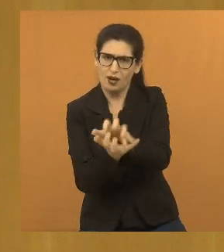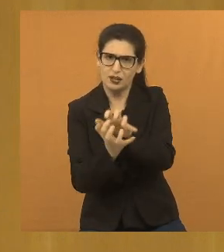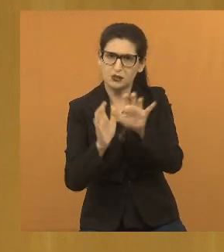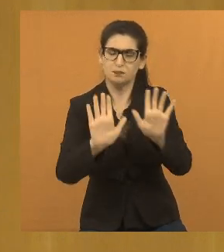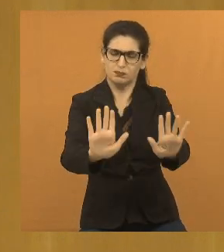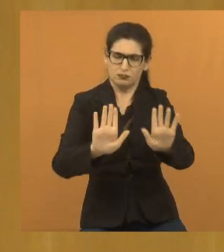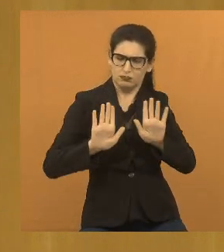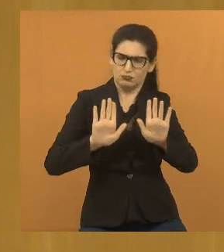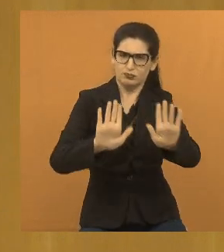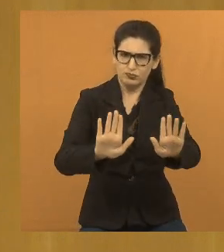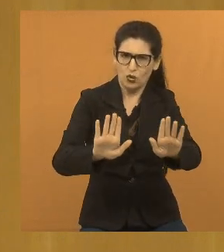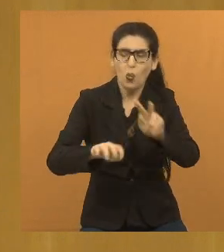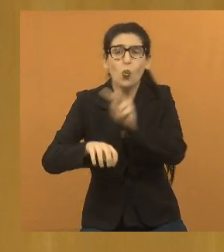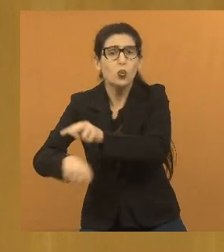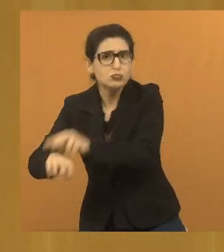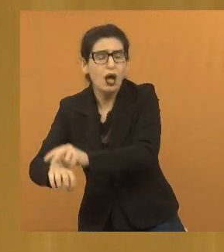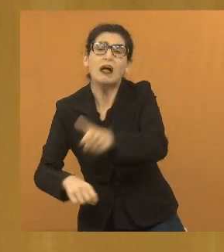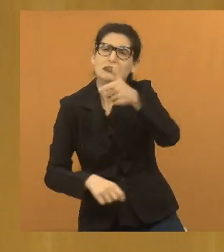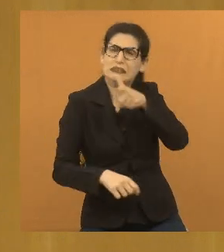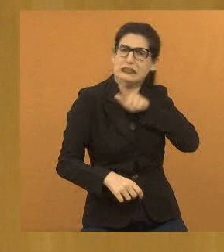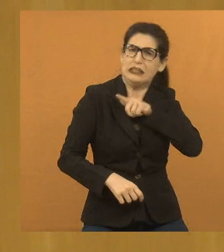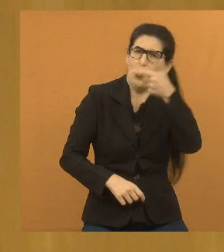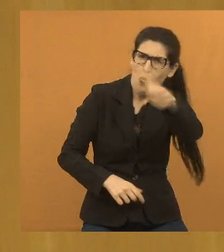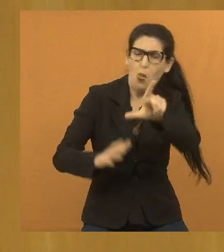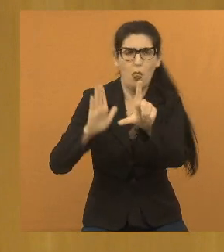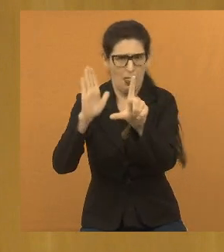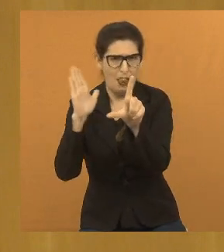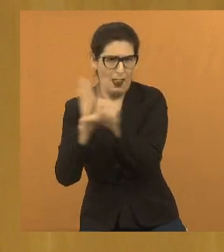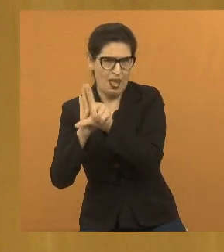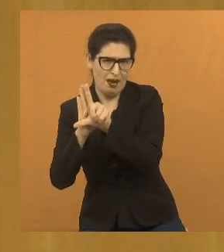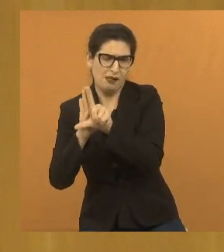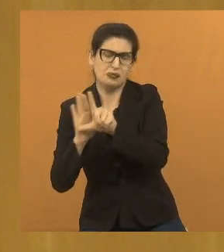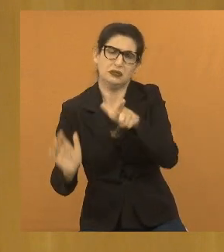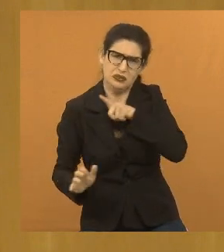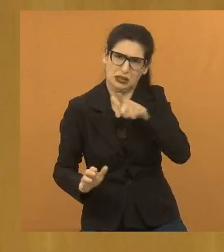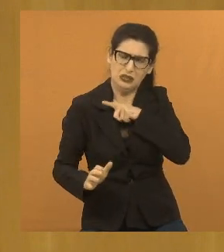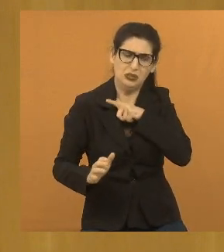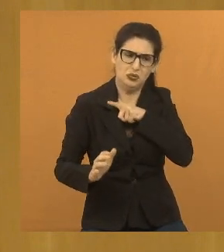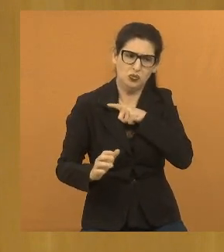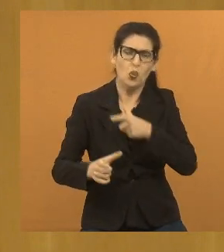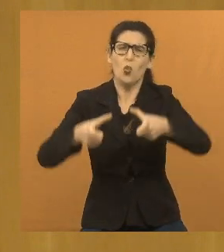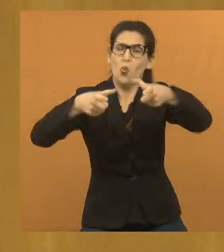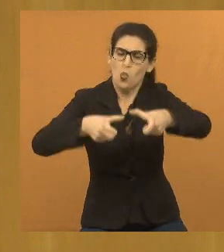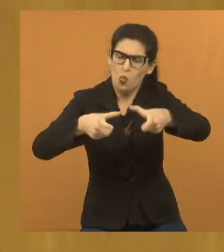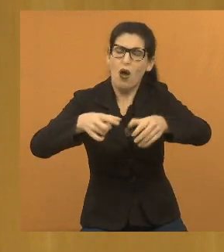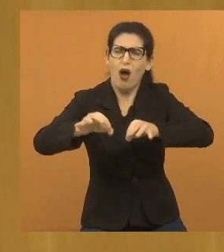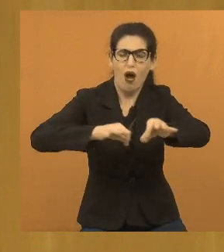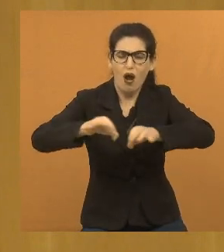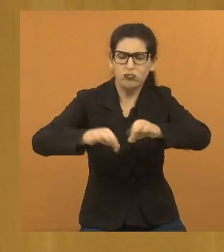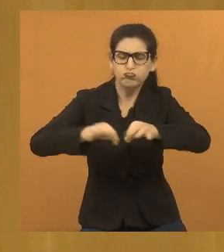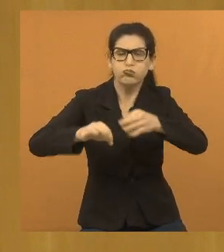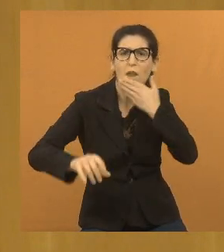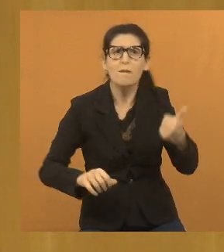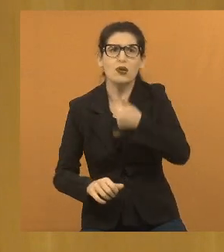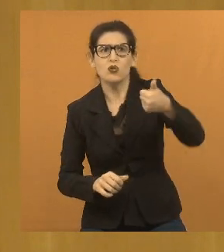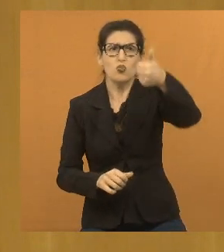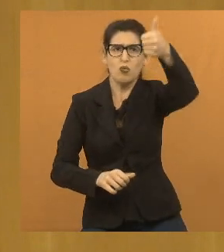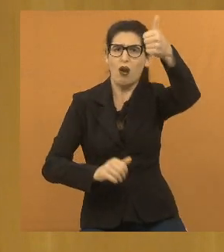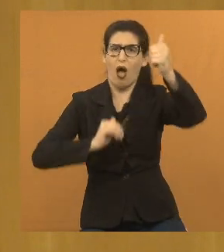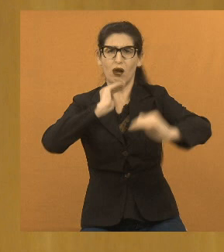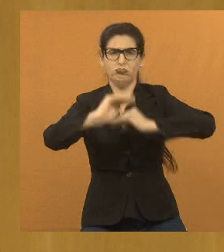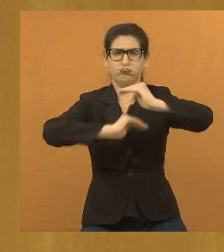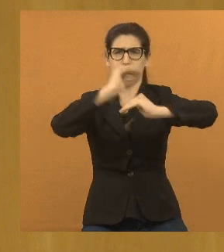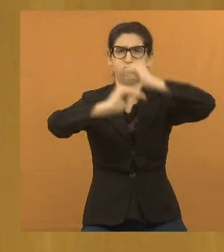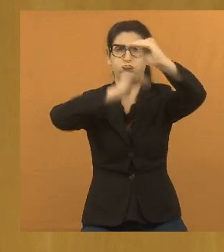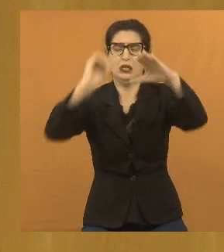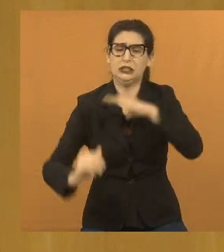lei, obviamente, existem outras leis que definem a questão da ocupação e do ordenamento do crescimento da cidade, porém